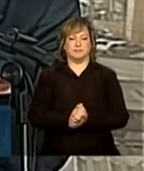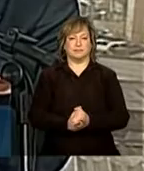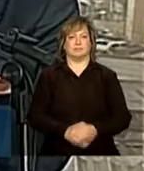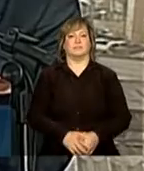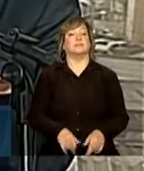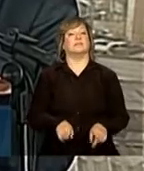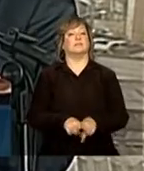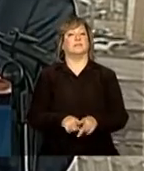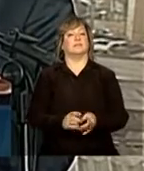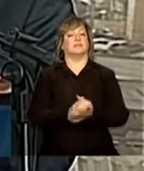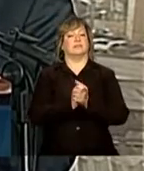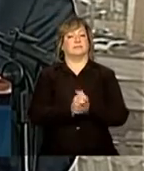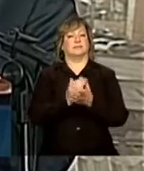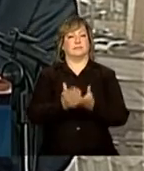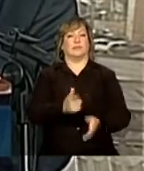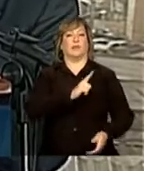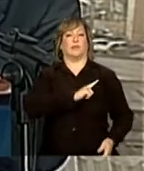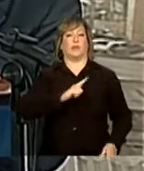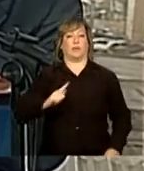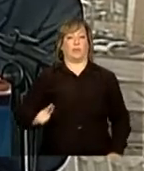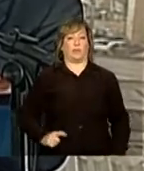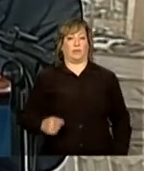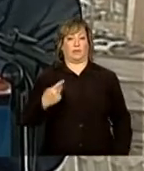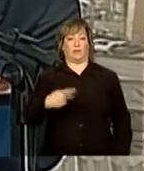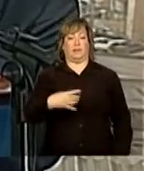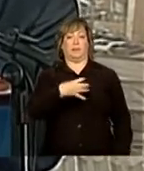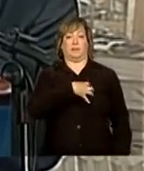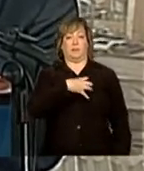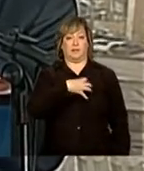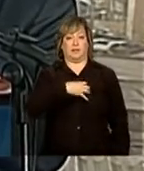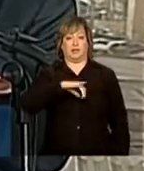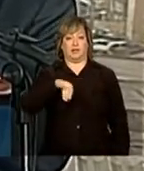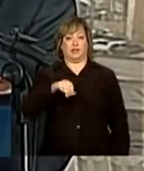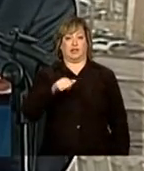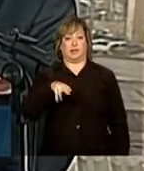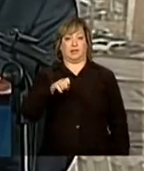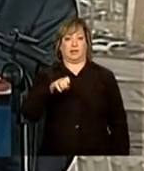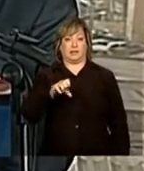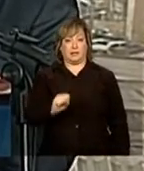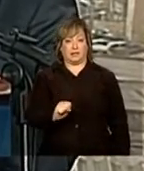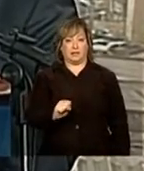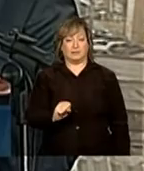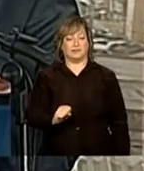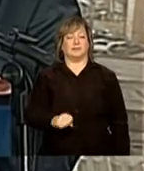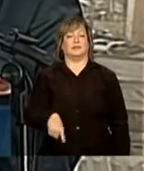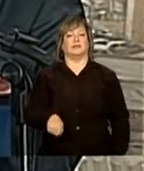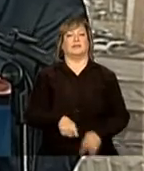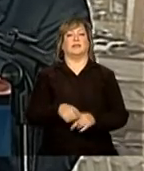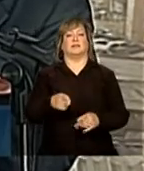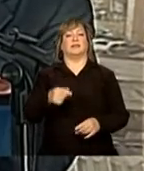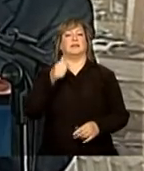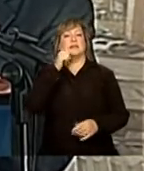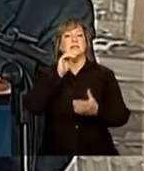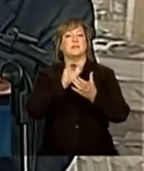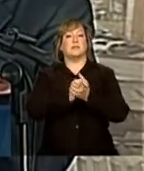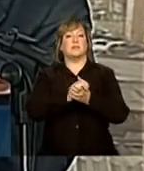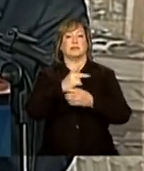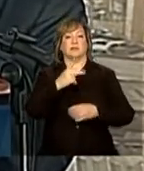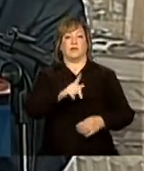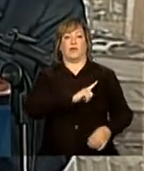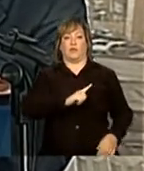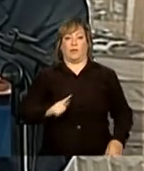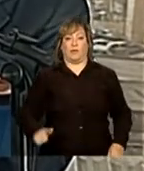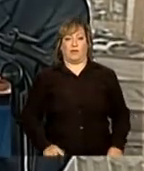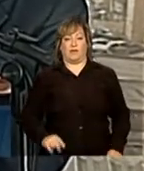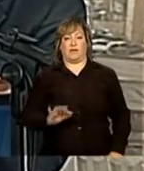excelentíssimo senhor Jacques Wagner, governador do Estado da Bahia, prezada Primeira-Dama do Estado,